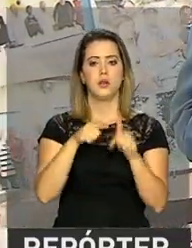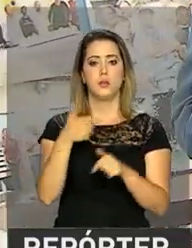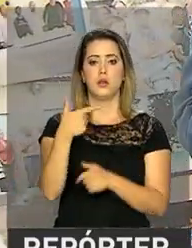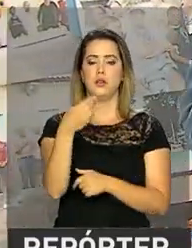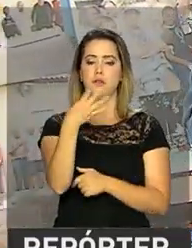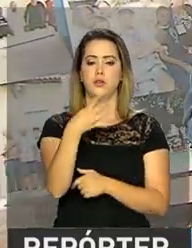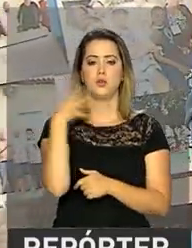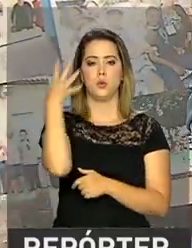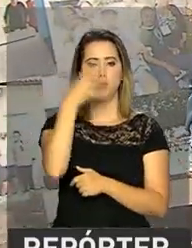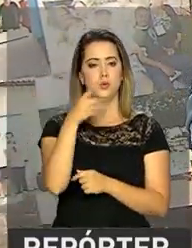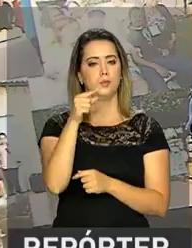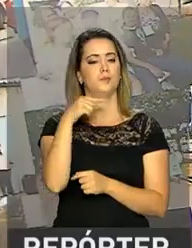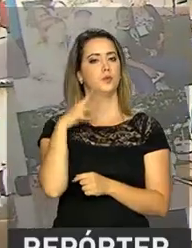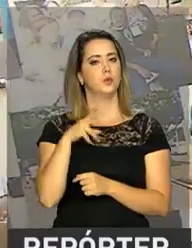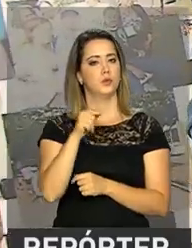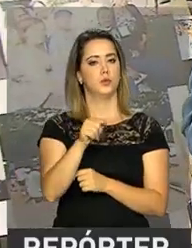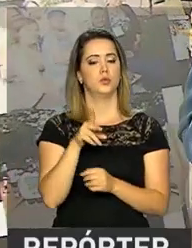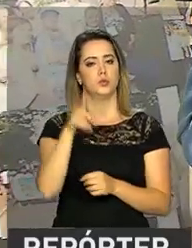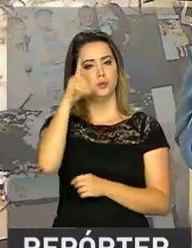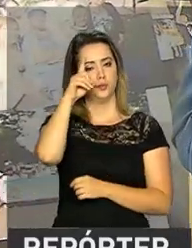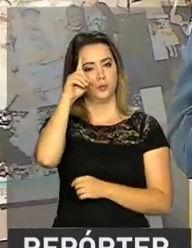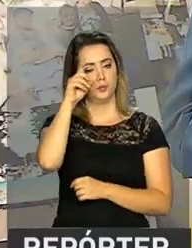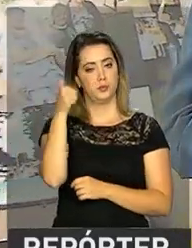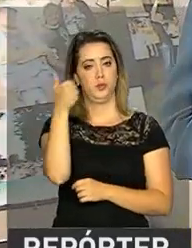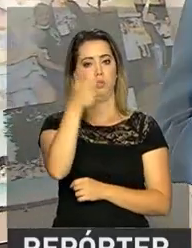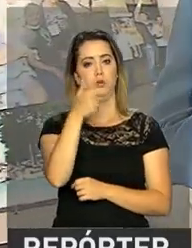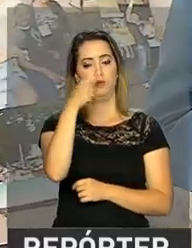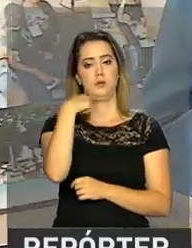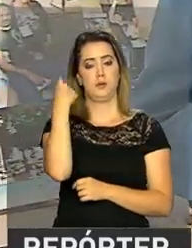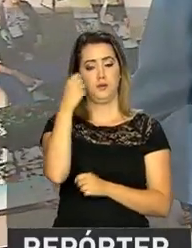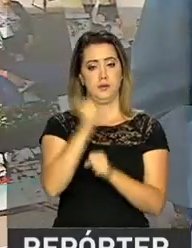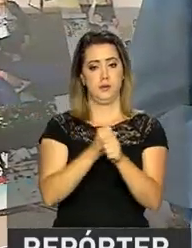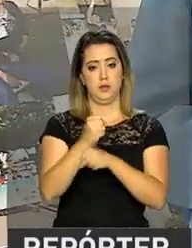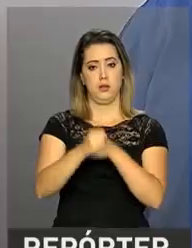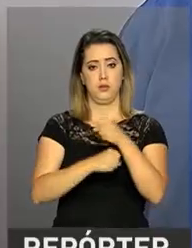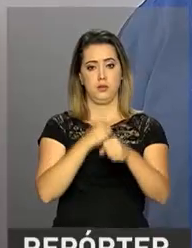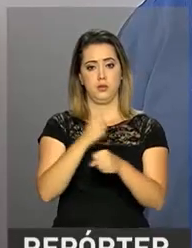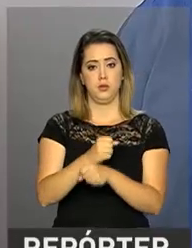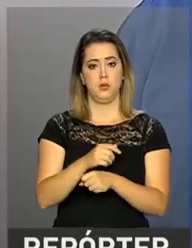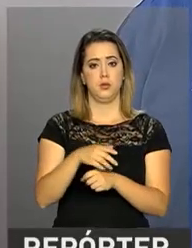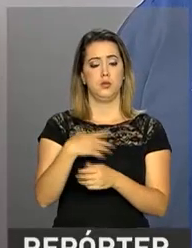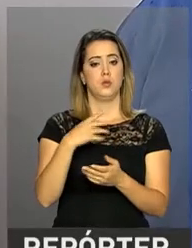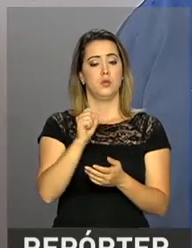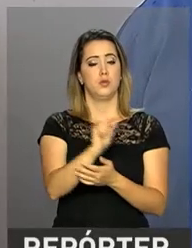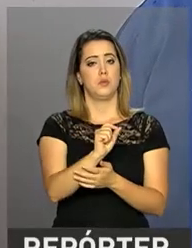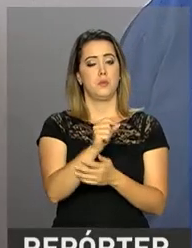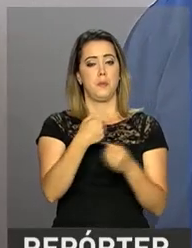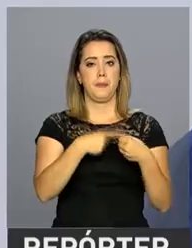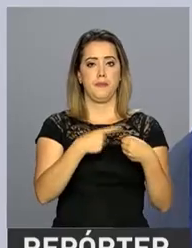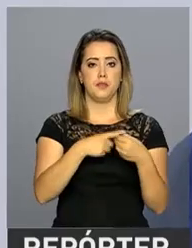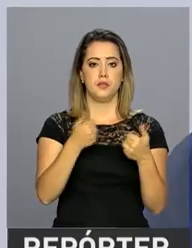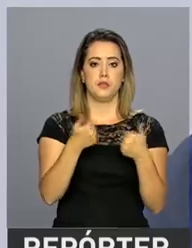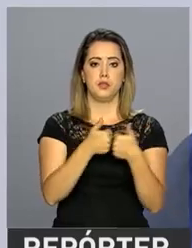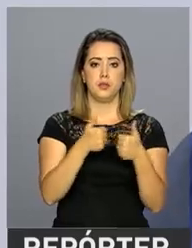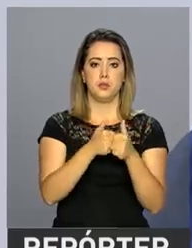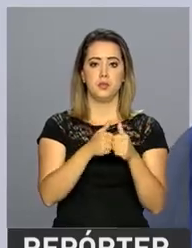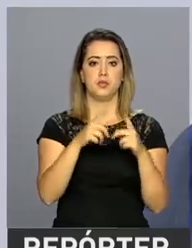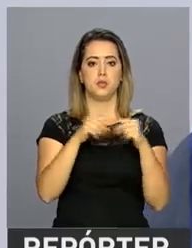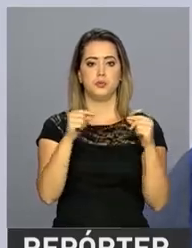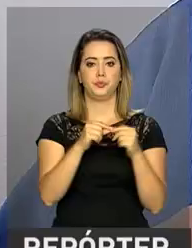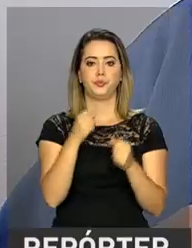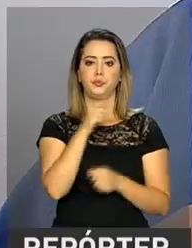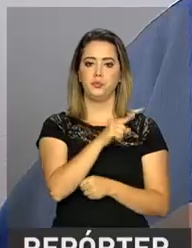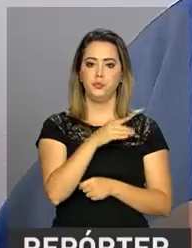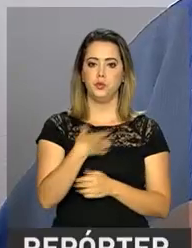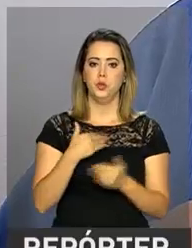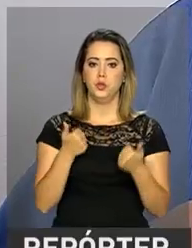dia há 12 anos no Gama, cidade satélite de Brasília. O João Batista encontrou na casa um novo